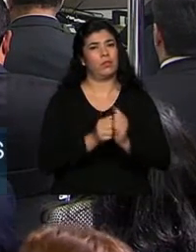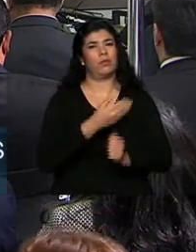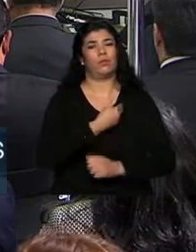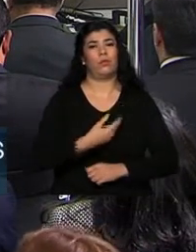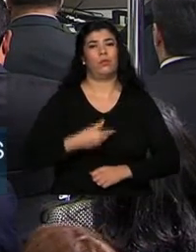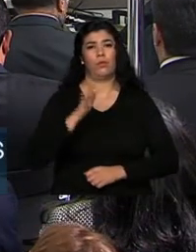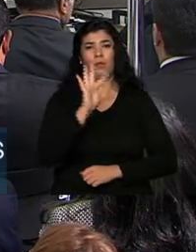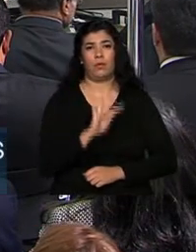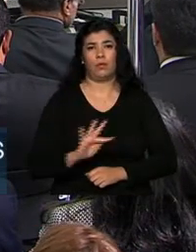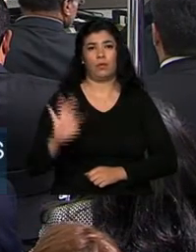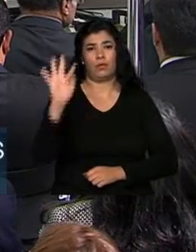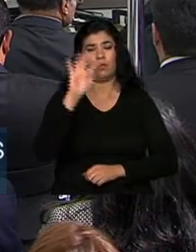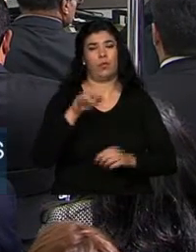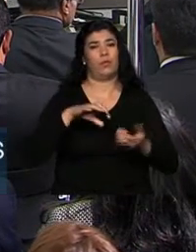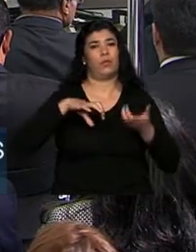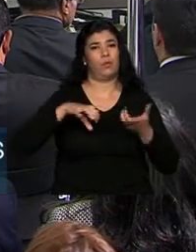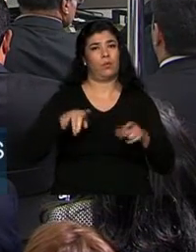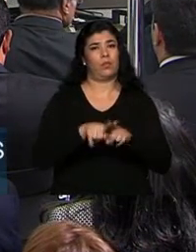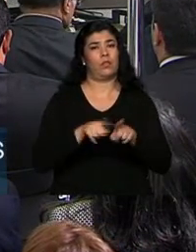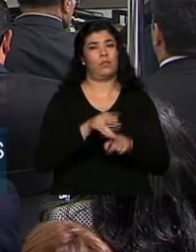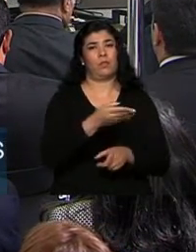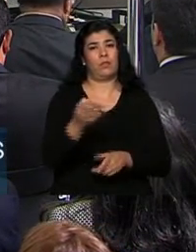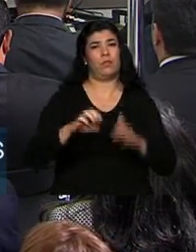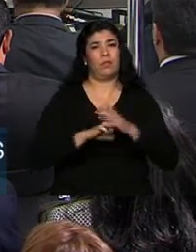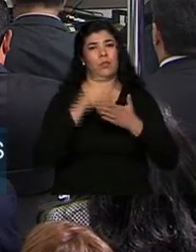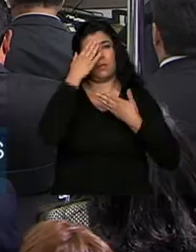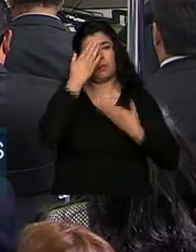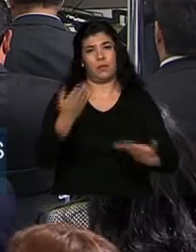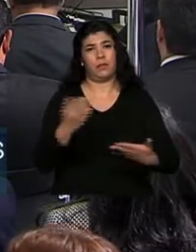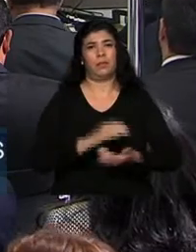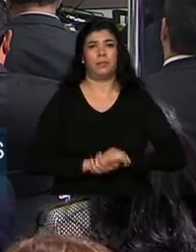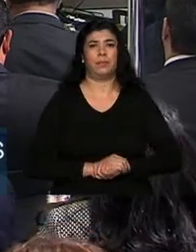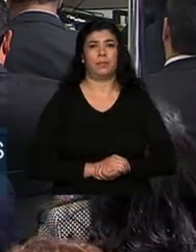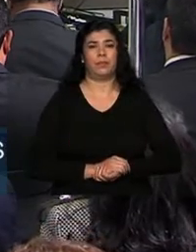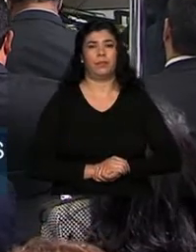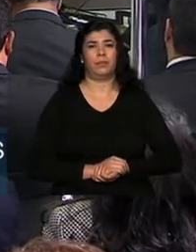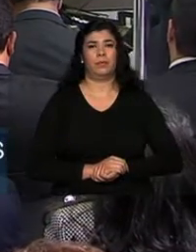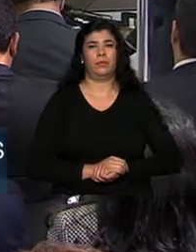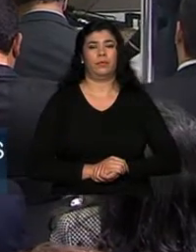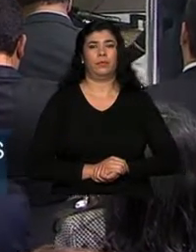do Congresso e dos empresários. Muito obrigado.